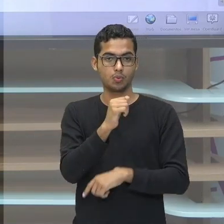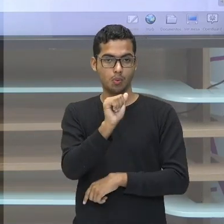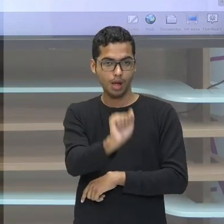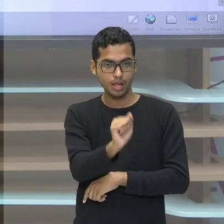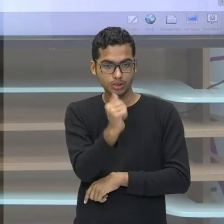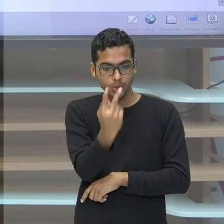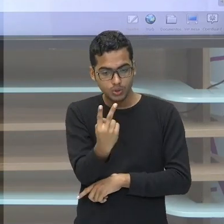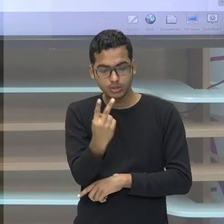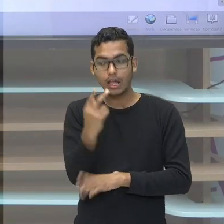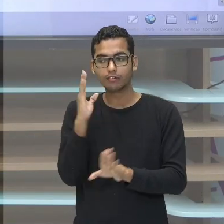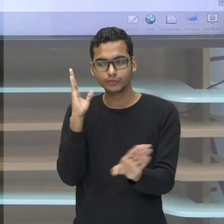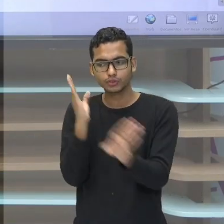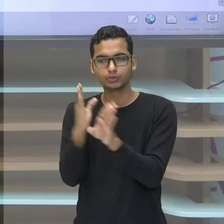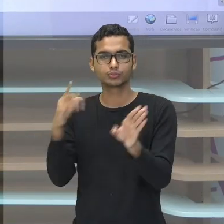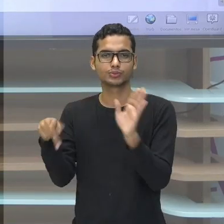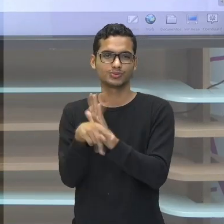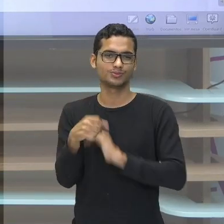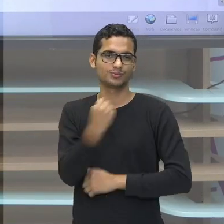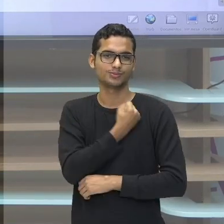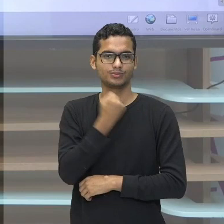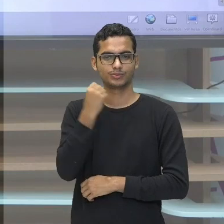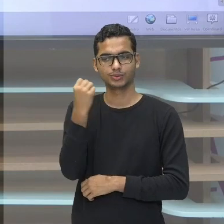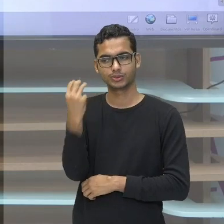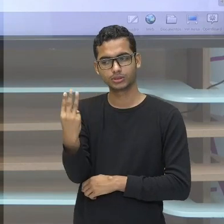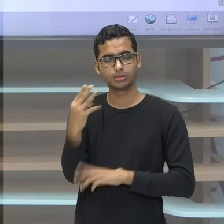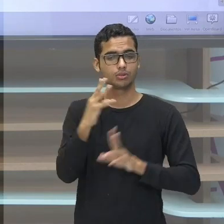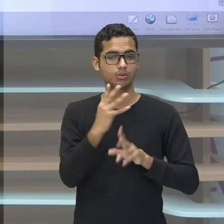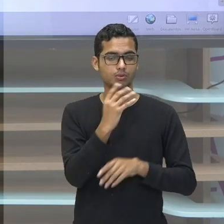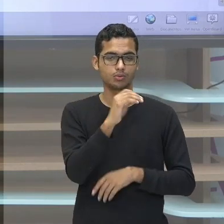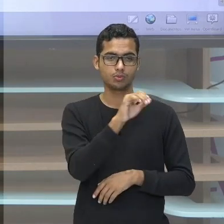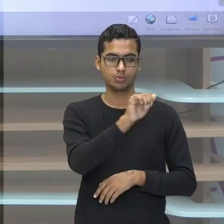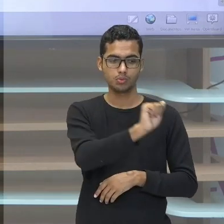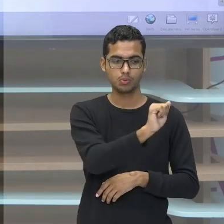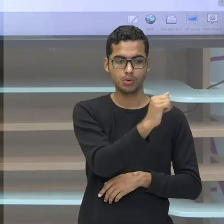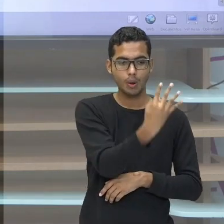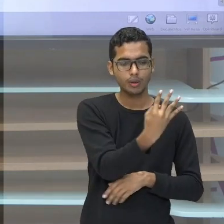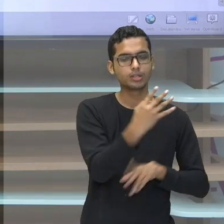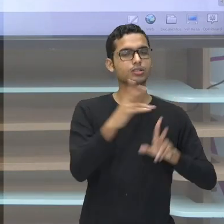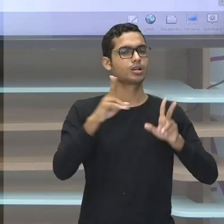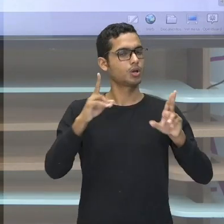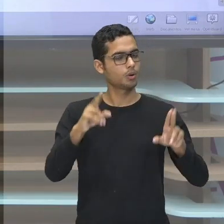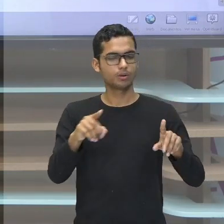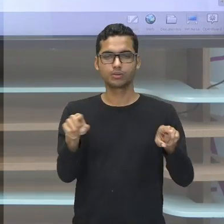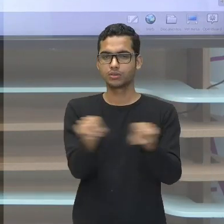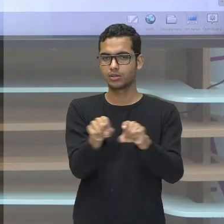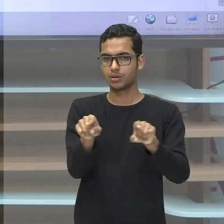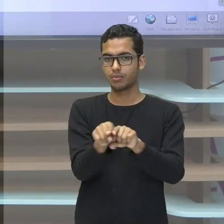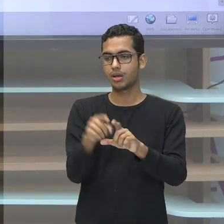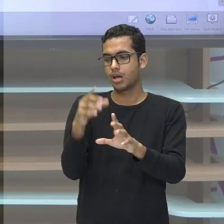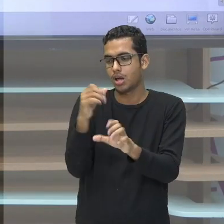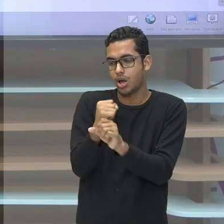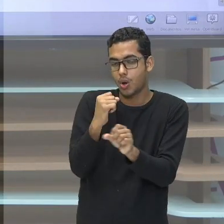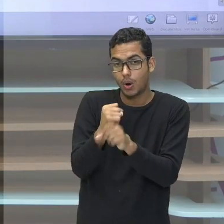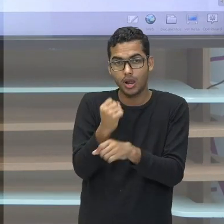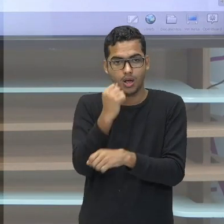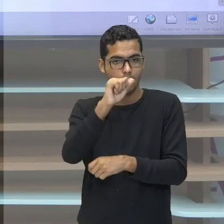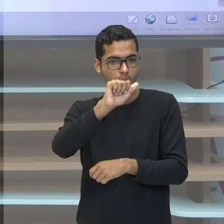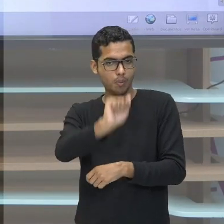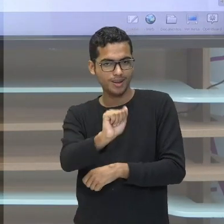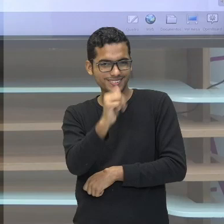ideia. Vou pegar a razão, multiplicar com o A3, encontro o A4 e assim por diante. Tudo